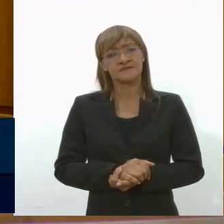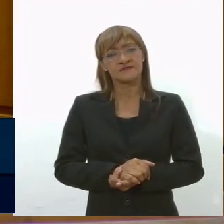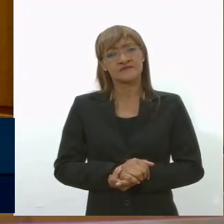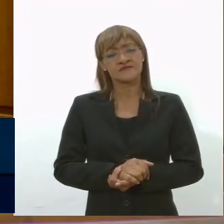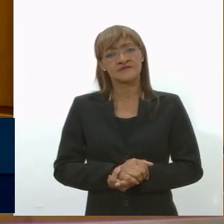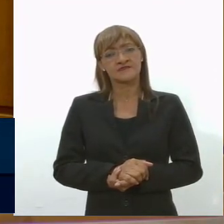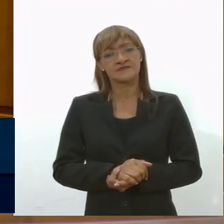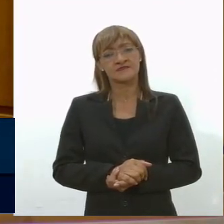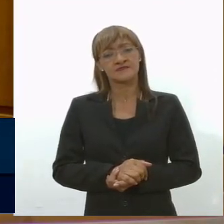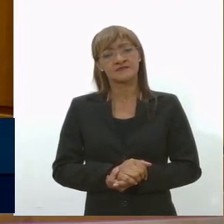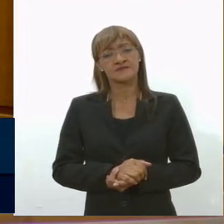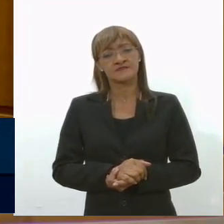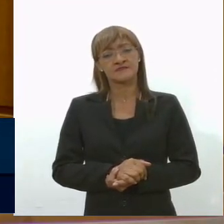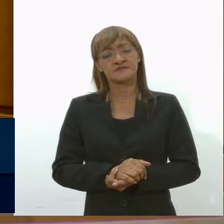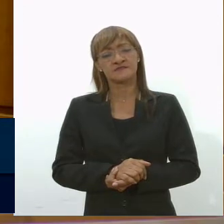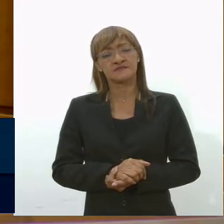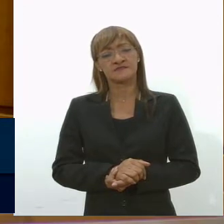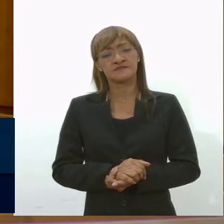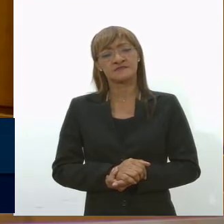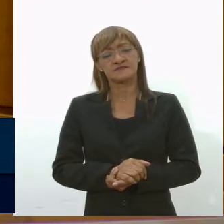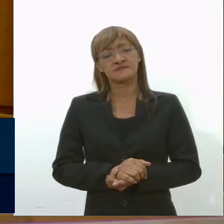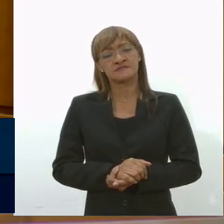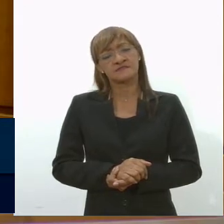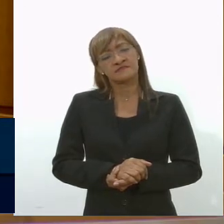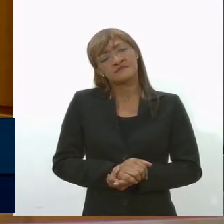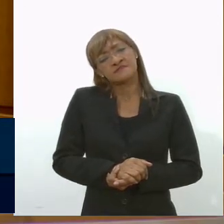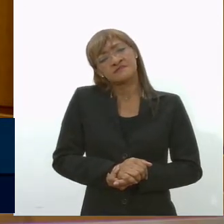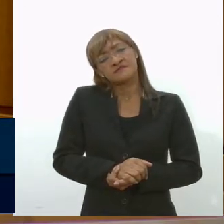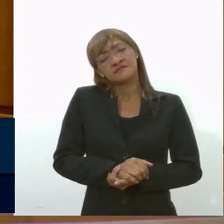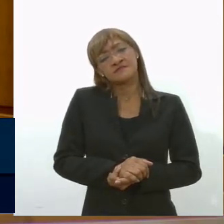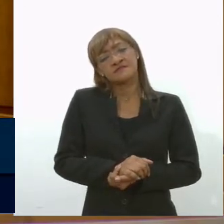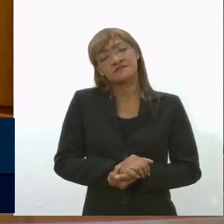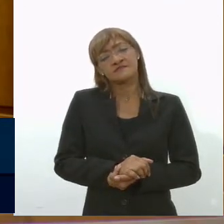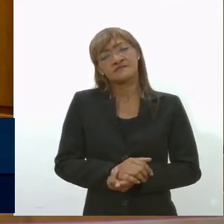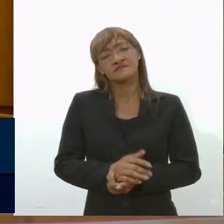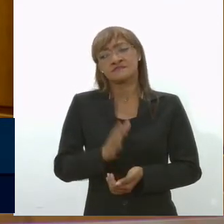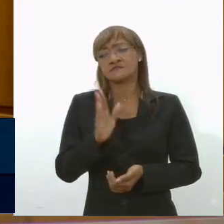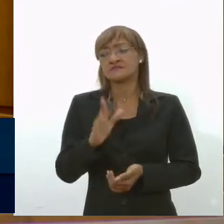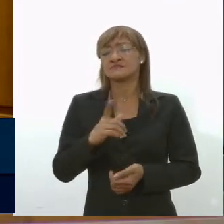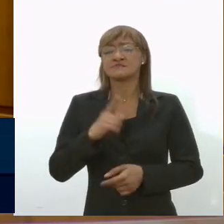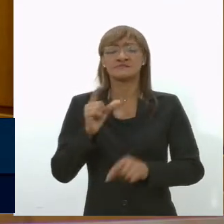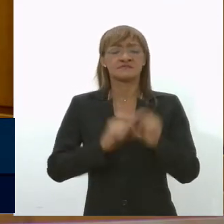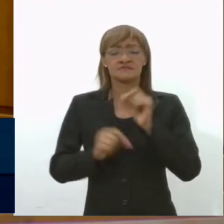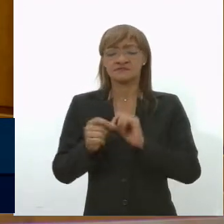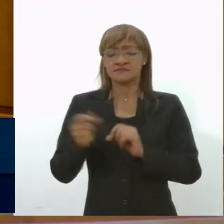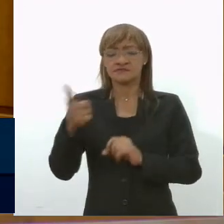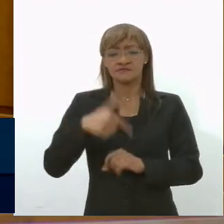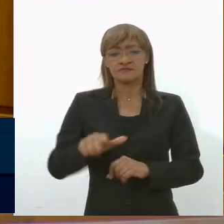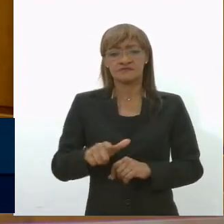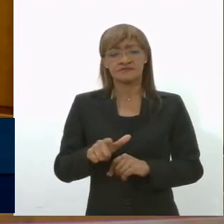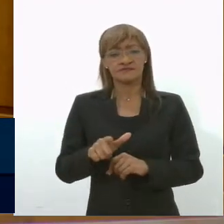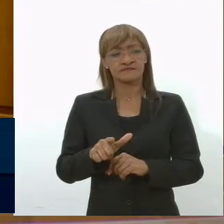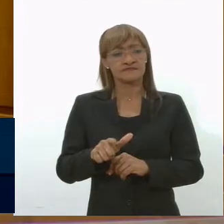tomarmos providências, a safra de produção desses pequenos produtores estará, mais uma vez, sacrificada. Eles vêm num crescendo